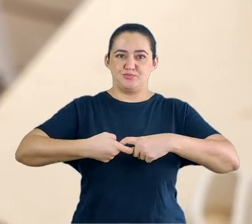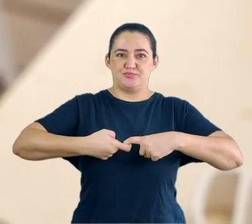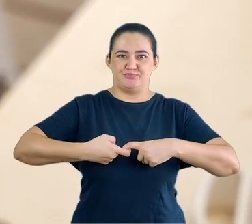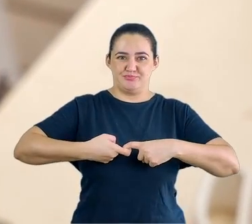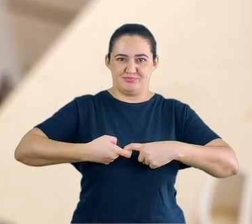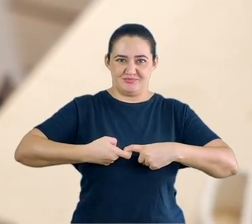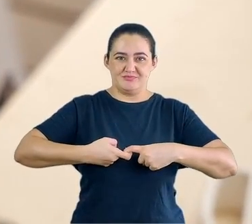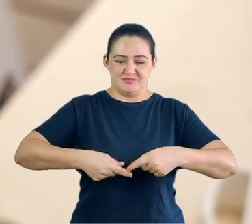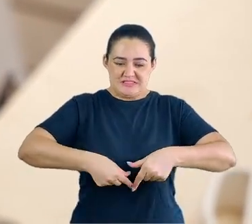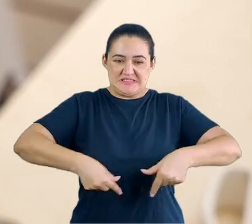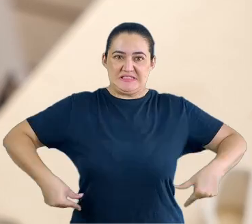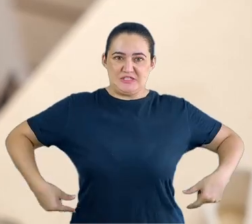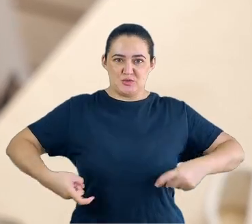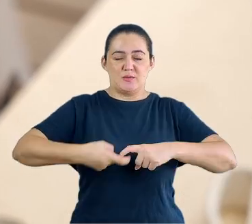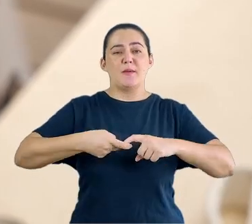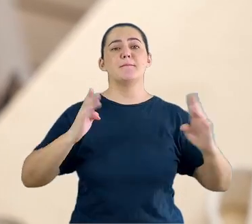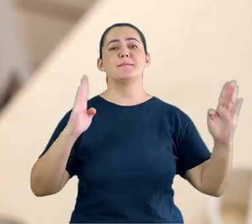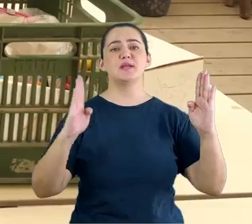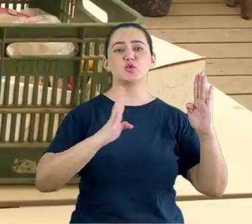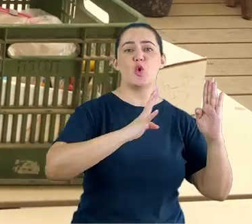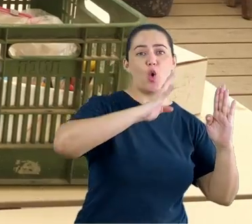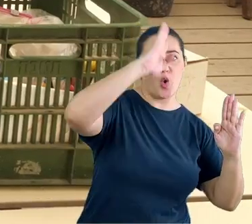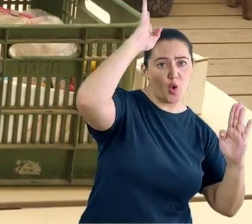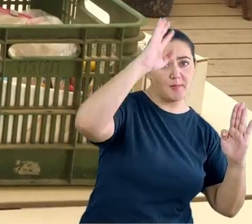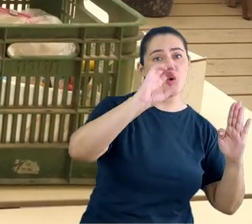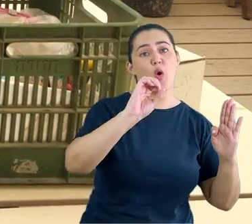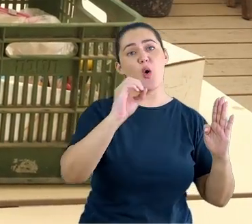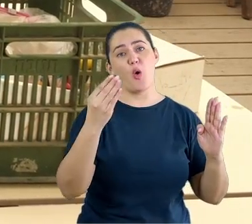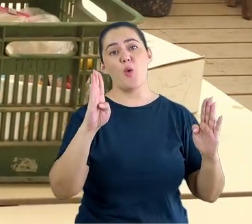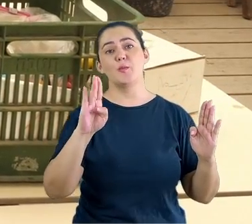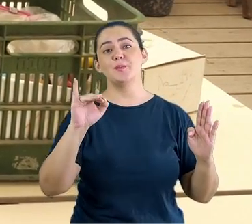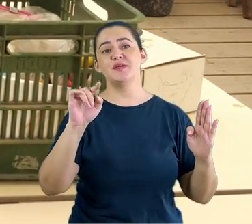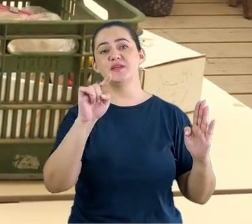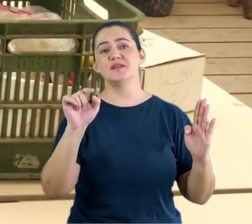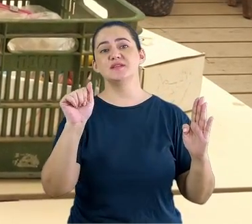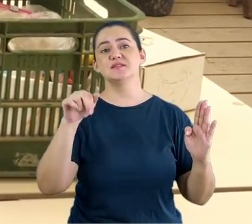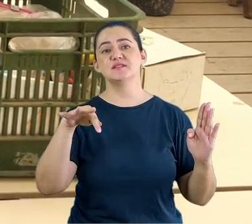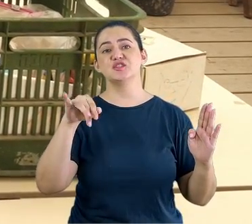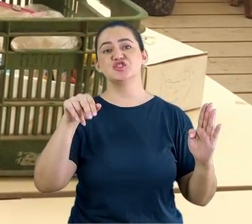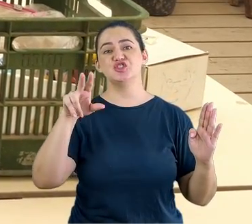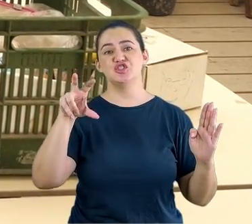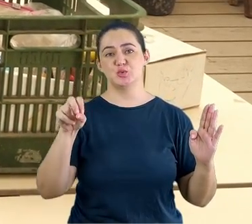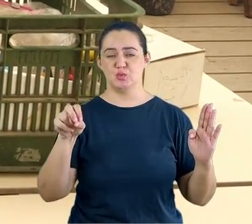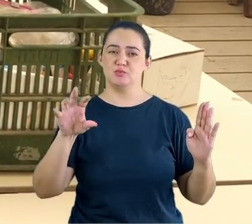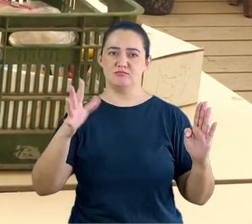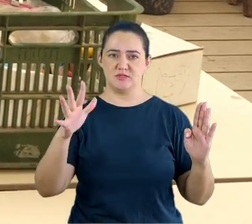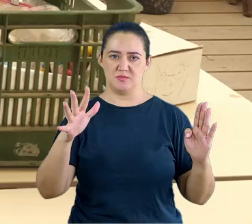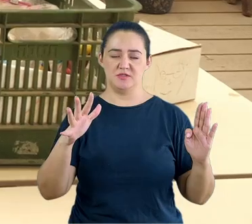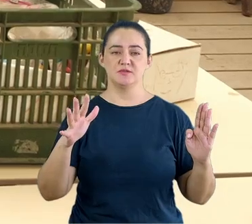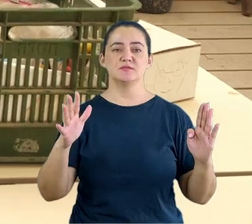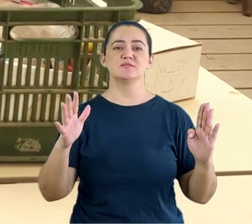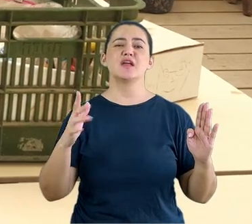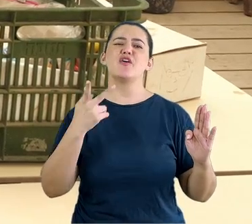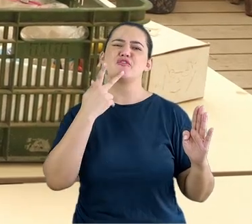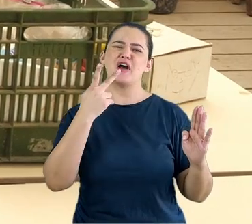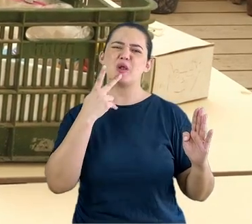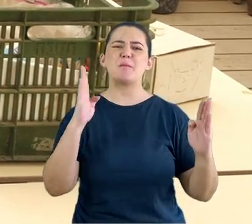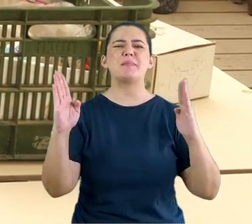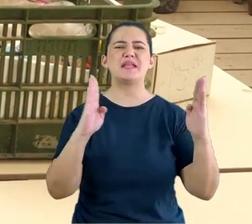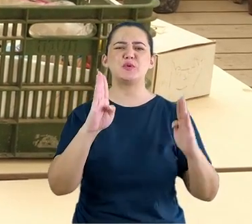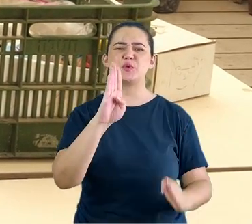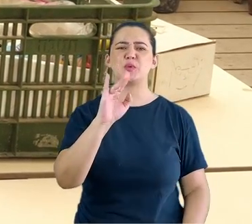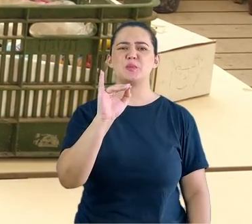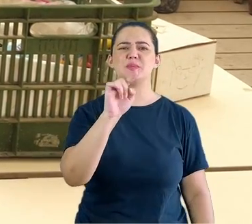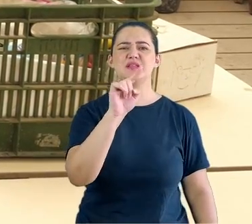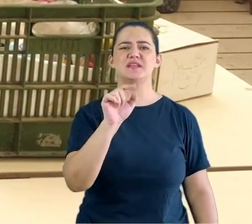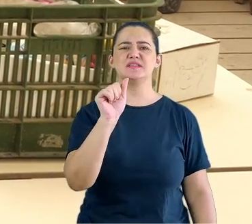período romano ou do período bizantino, para prender algum cinto de algum cavalheiro que veio aqui. Aliás, eu estou falando muito em período bizantino